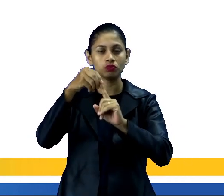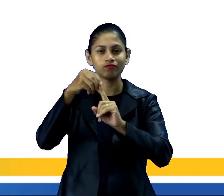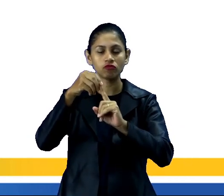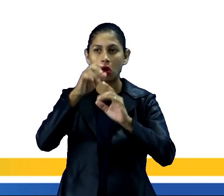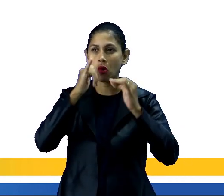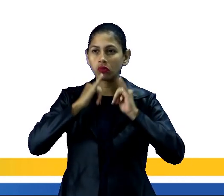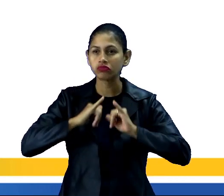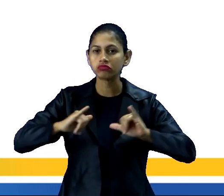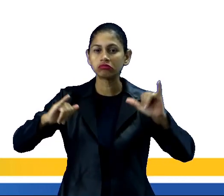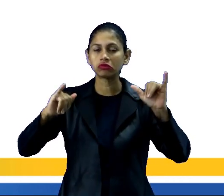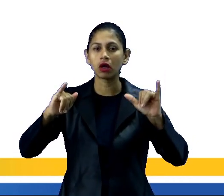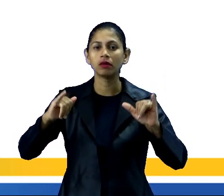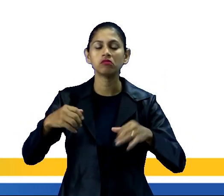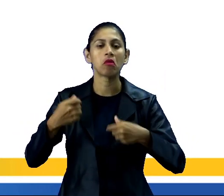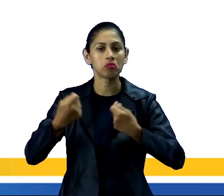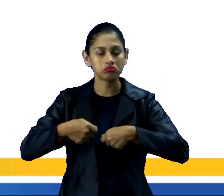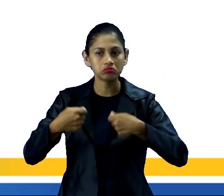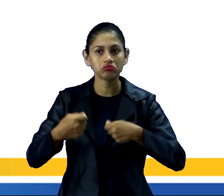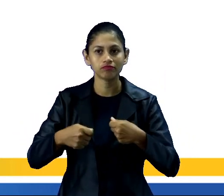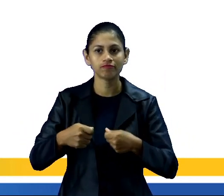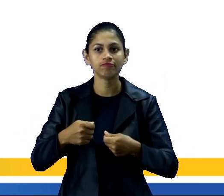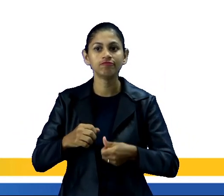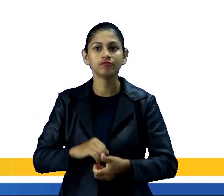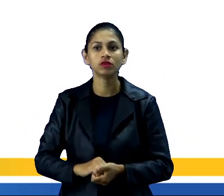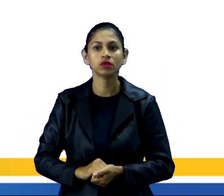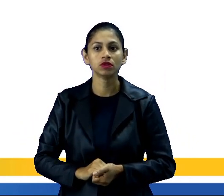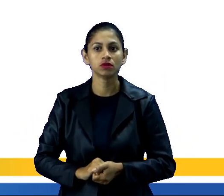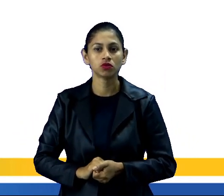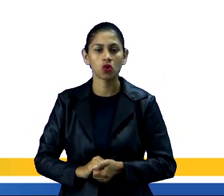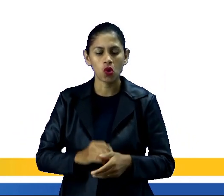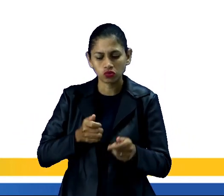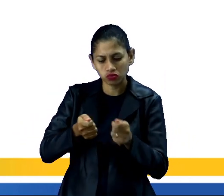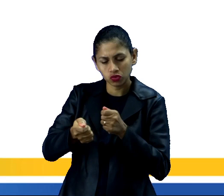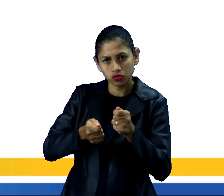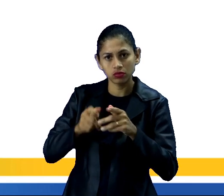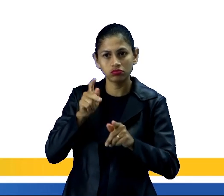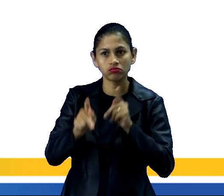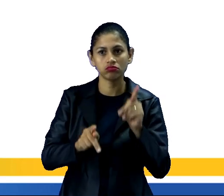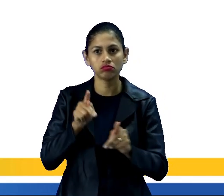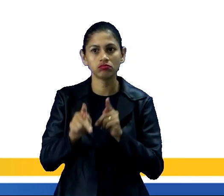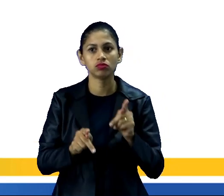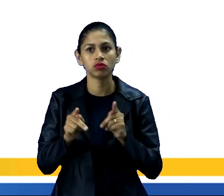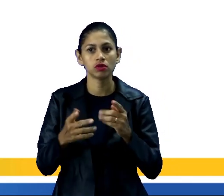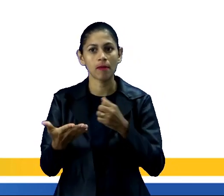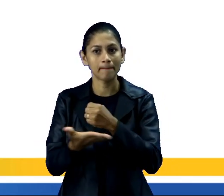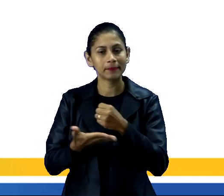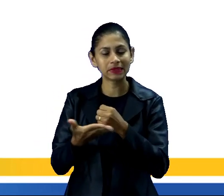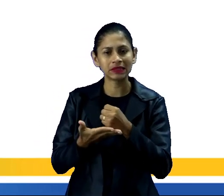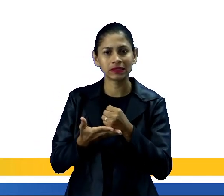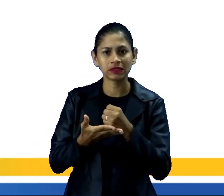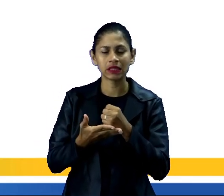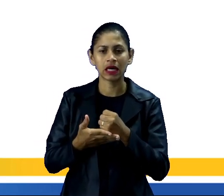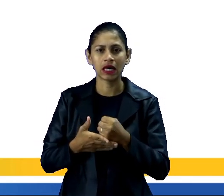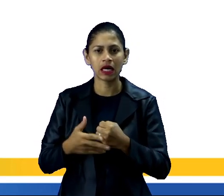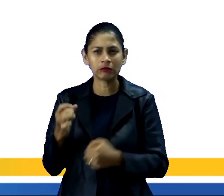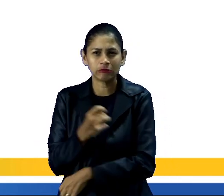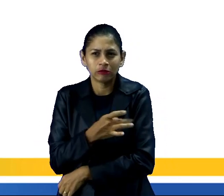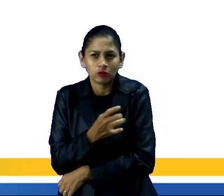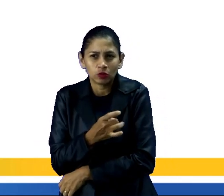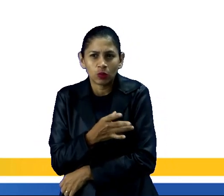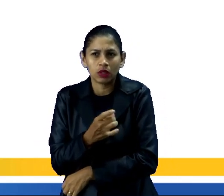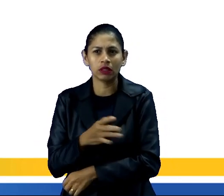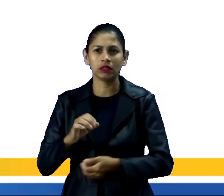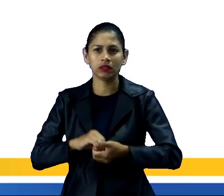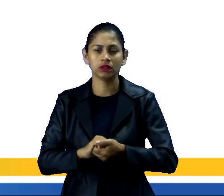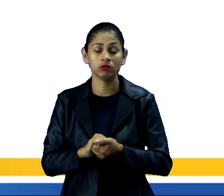da população baseada no terror e medo, né, que é uma atitude reacionária aos opositores, com práticas de tortura e assassinato. E a existência de